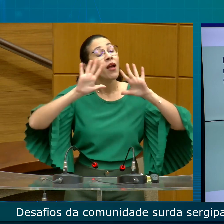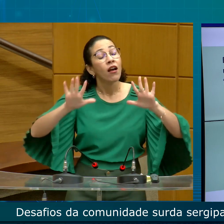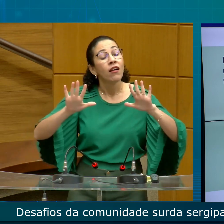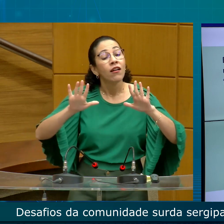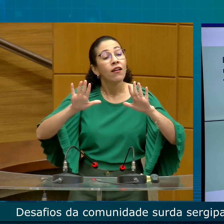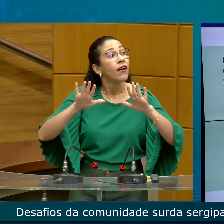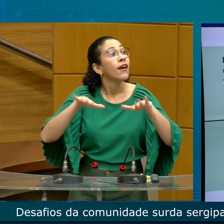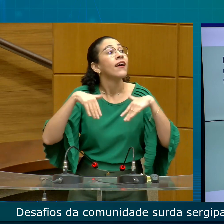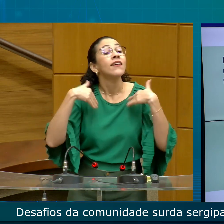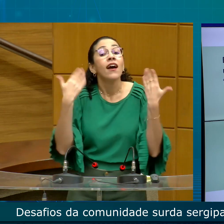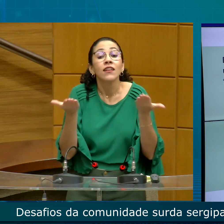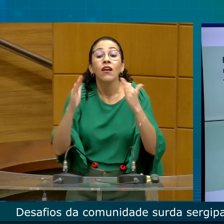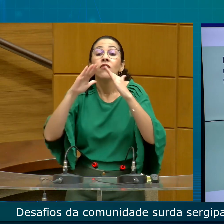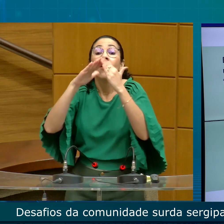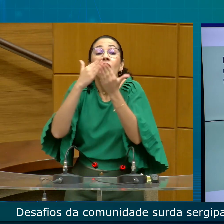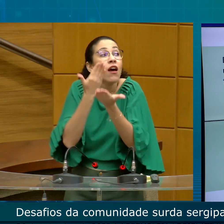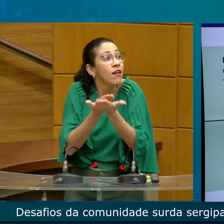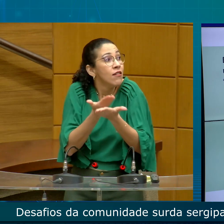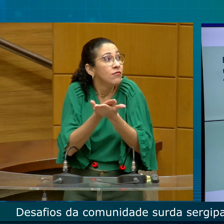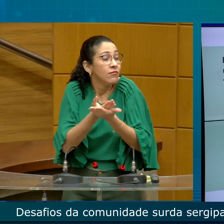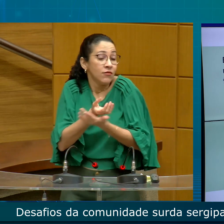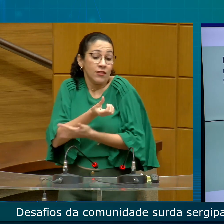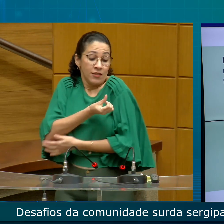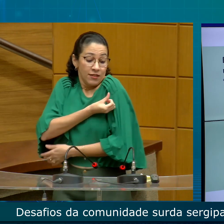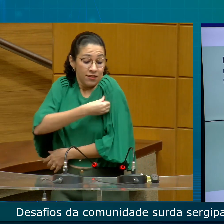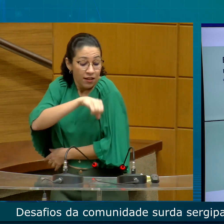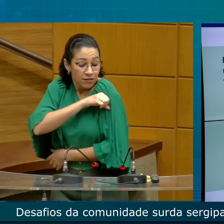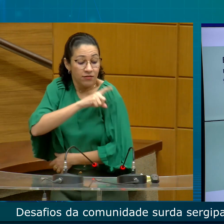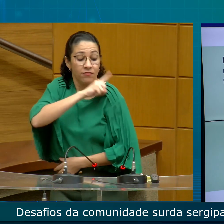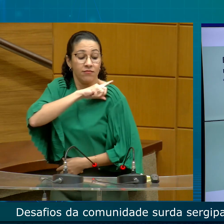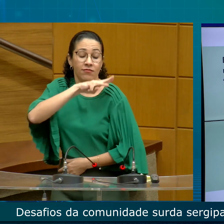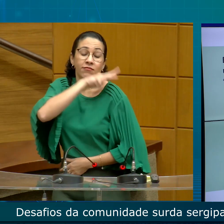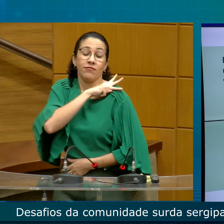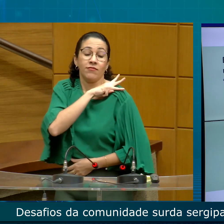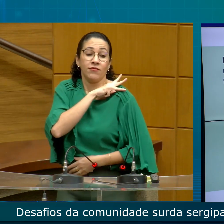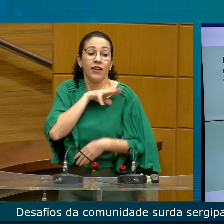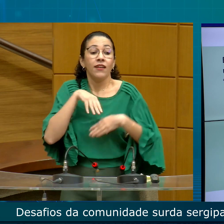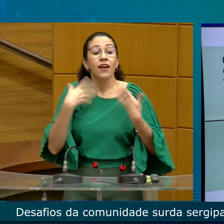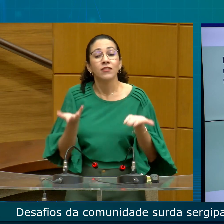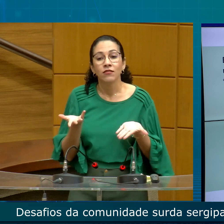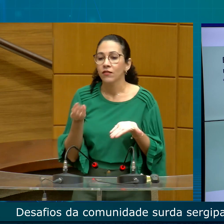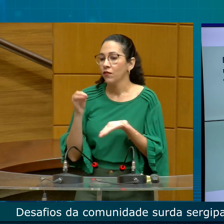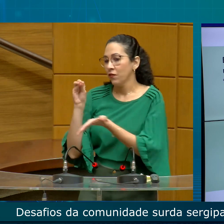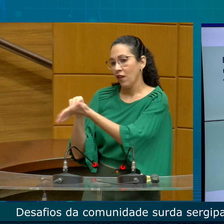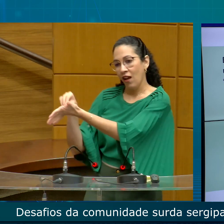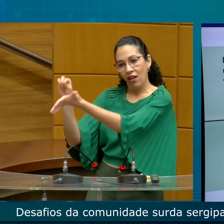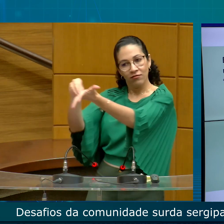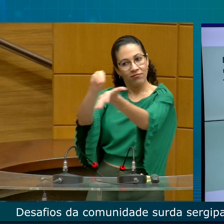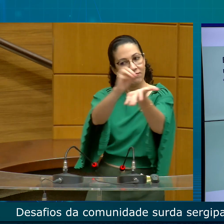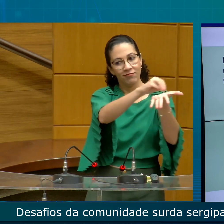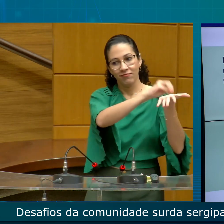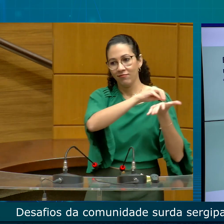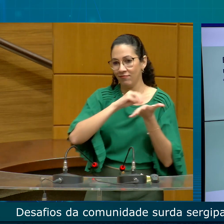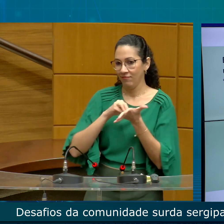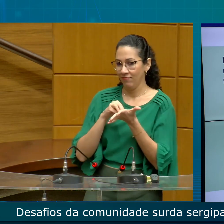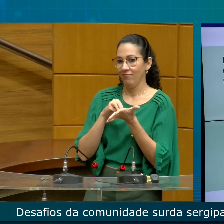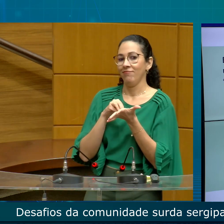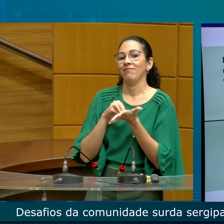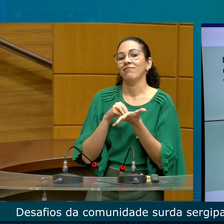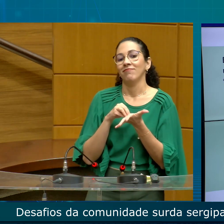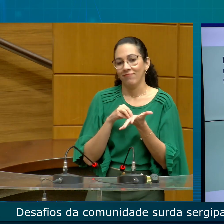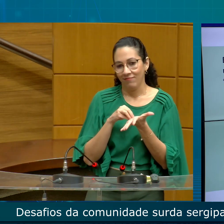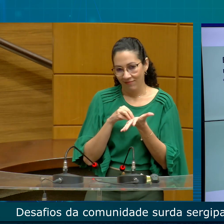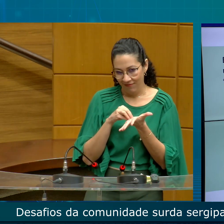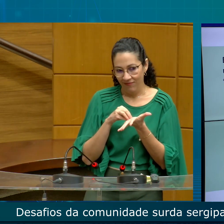né, de Libras. Mas, e nas escolas? Por exemplo, do sexto ao nono ano, no ensino médio, no ensino